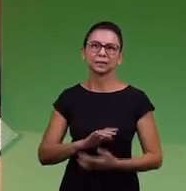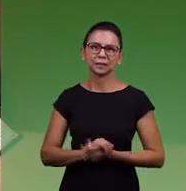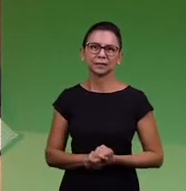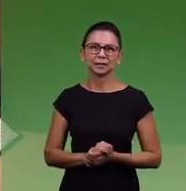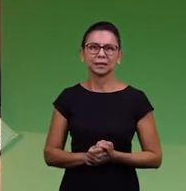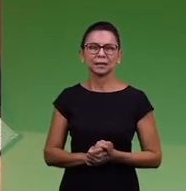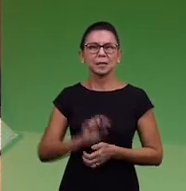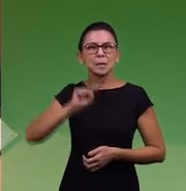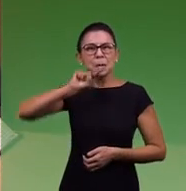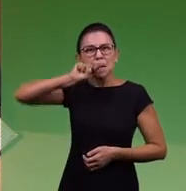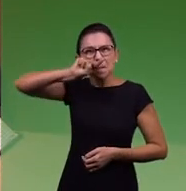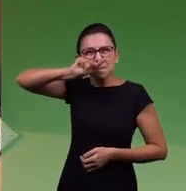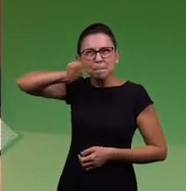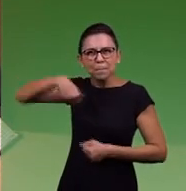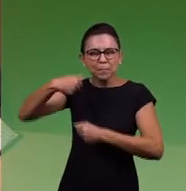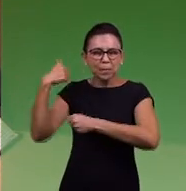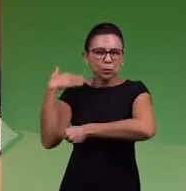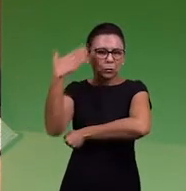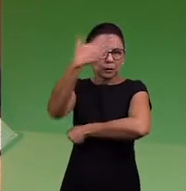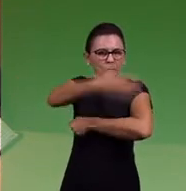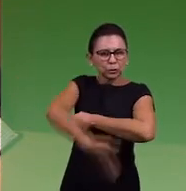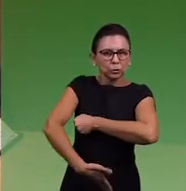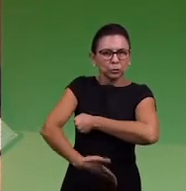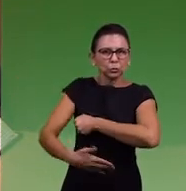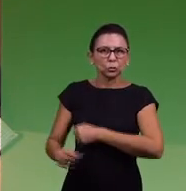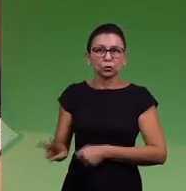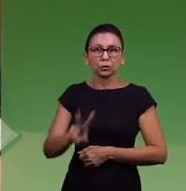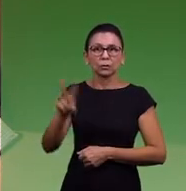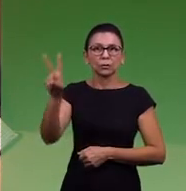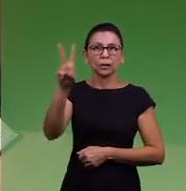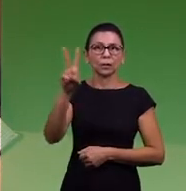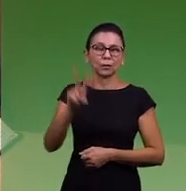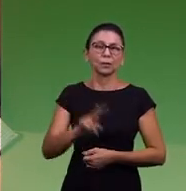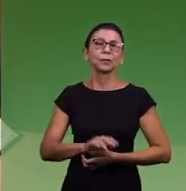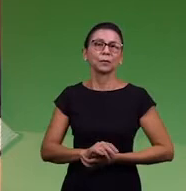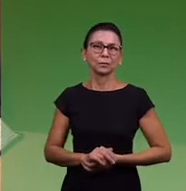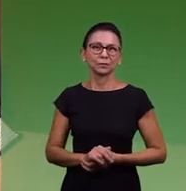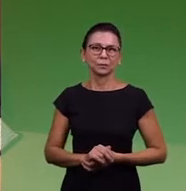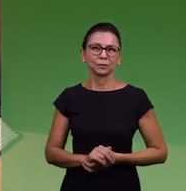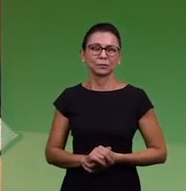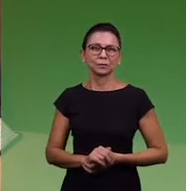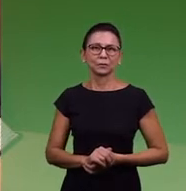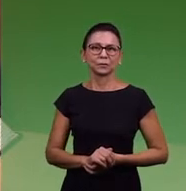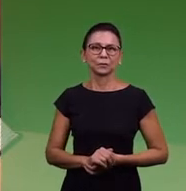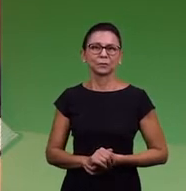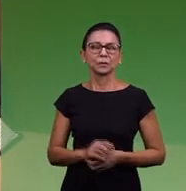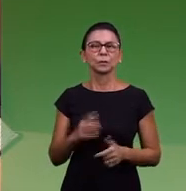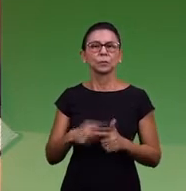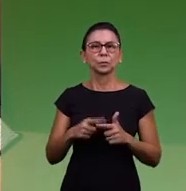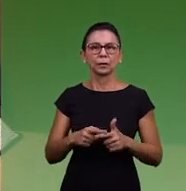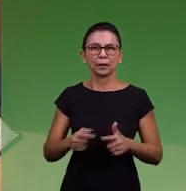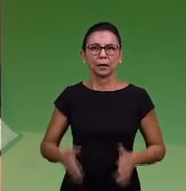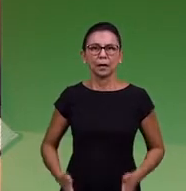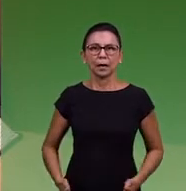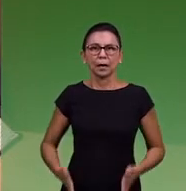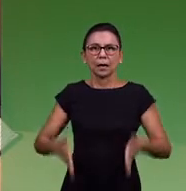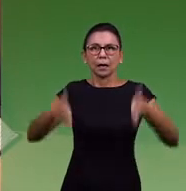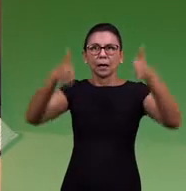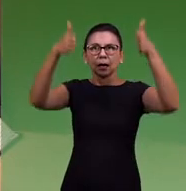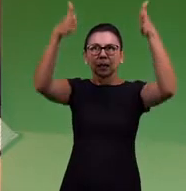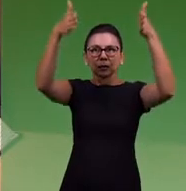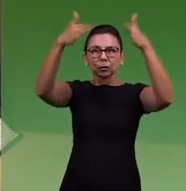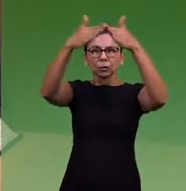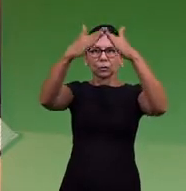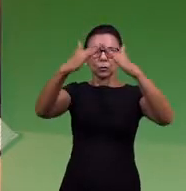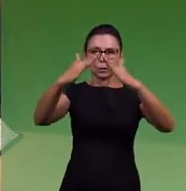os mil broquéis de valorosos, ou seja, as grandes vitórias da igreja, porque a Torre de Davi era para isso. De lá da Torre de